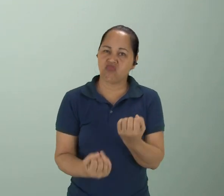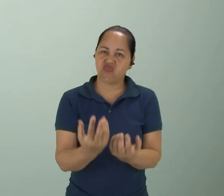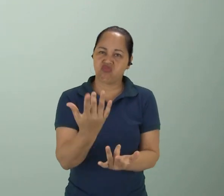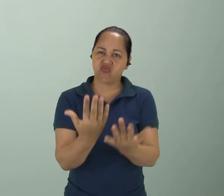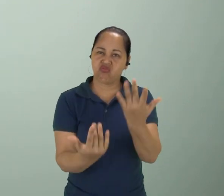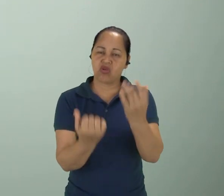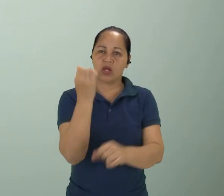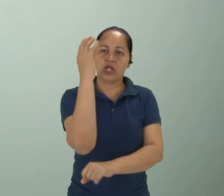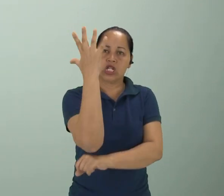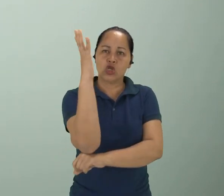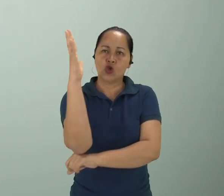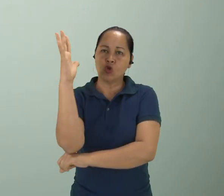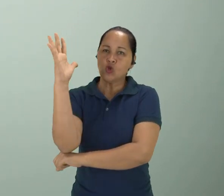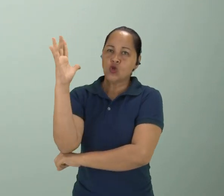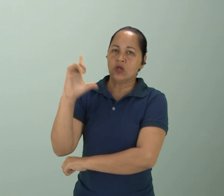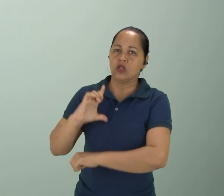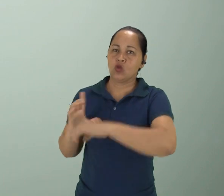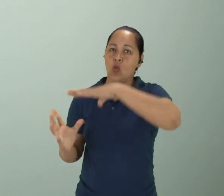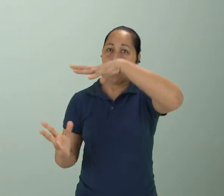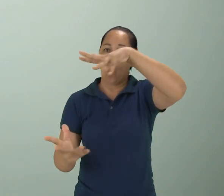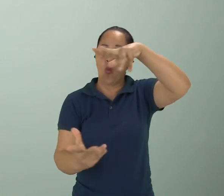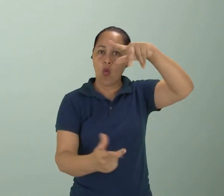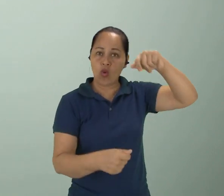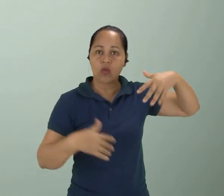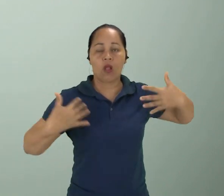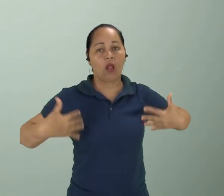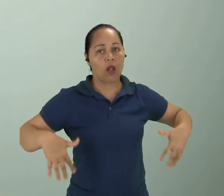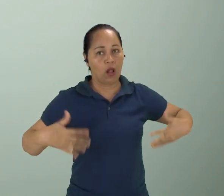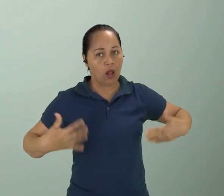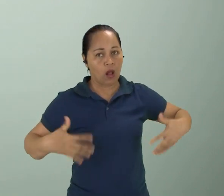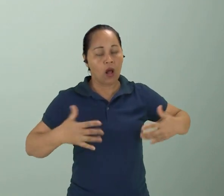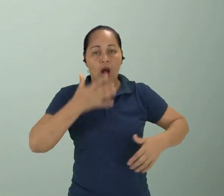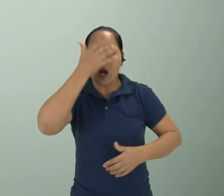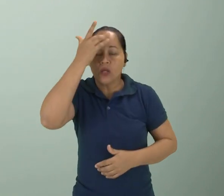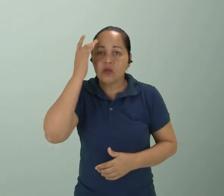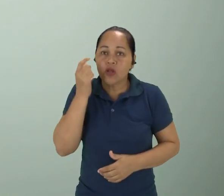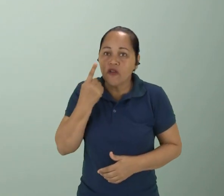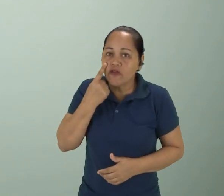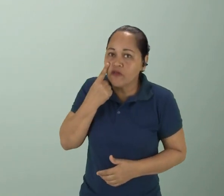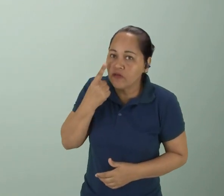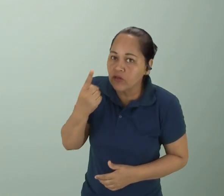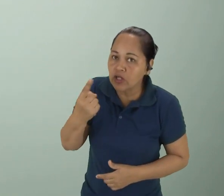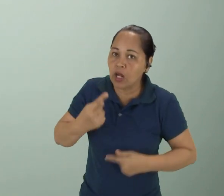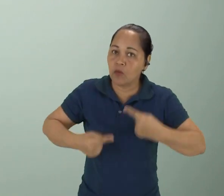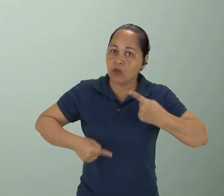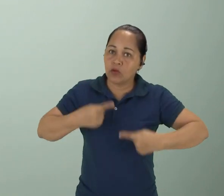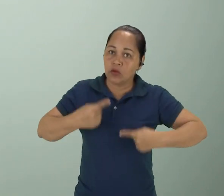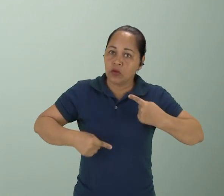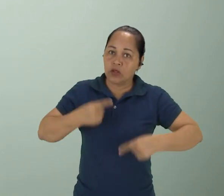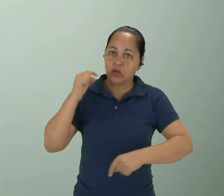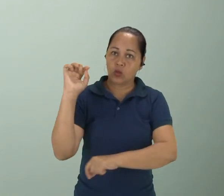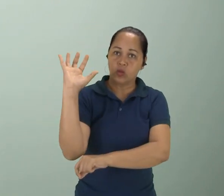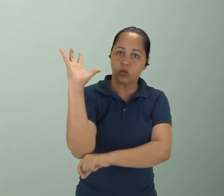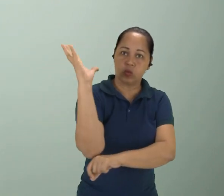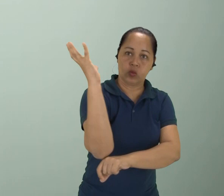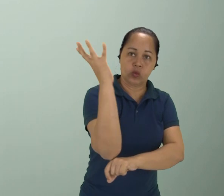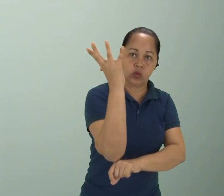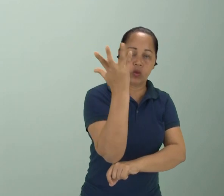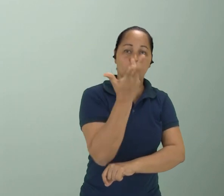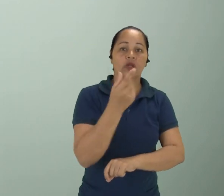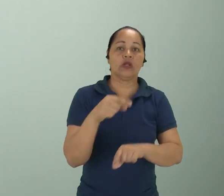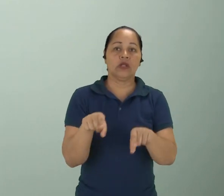na amazônia né que tiveram uma repercussão internacional enorme a política atual a polícia ambiental tem sido muito